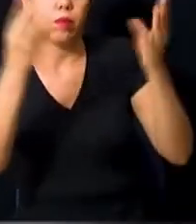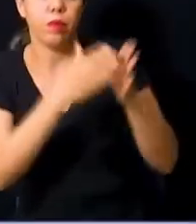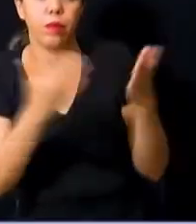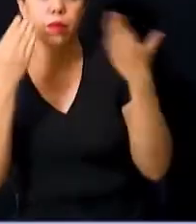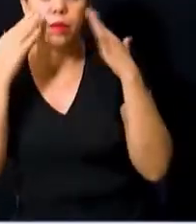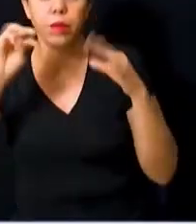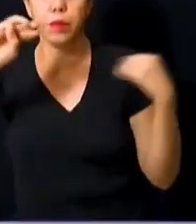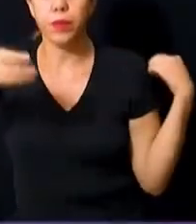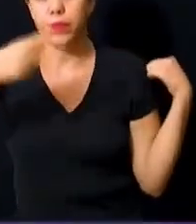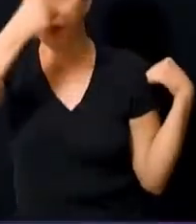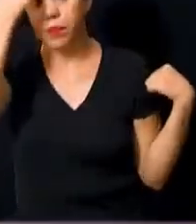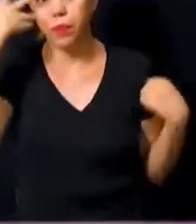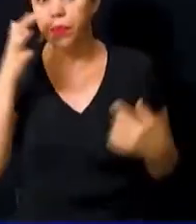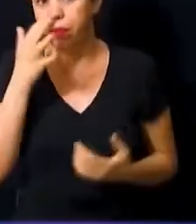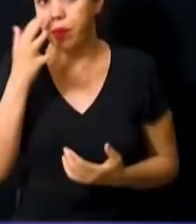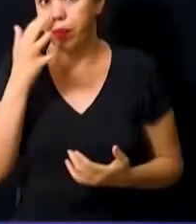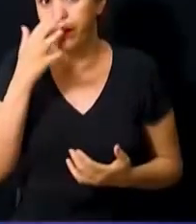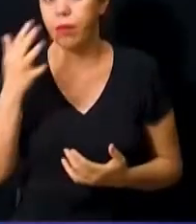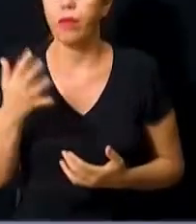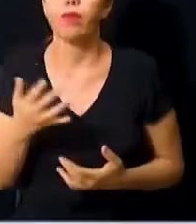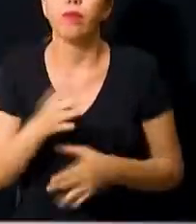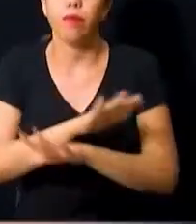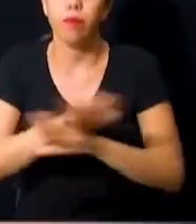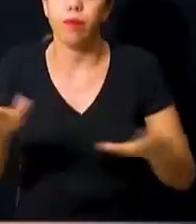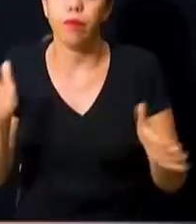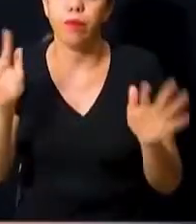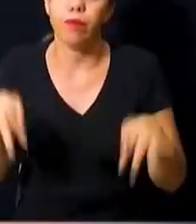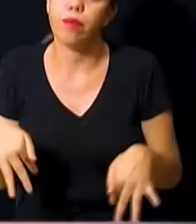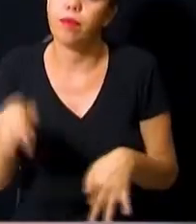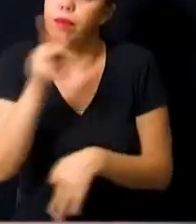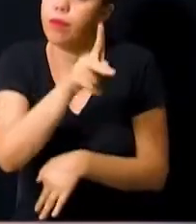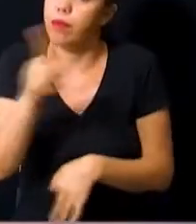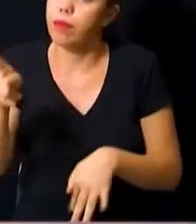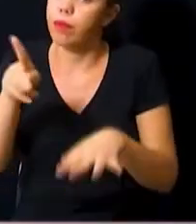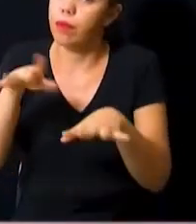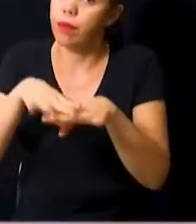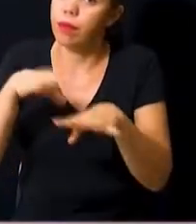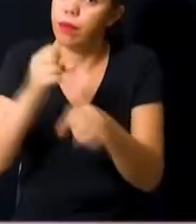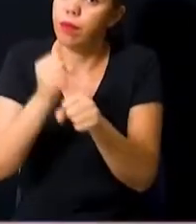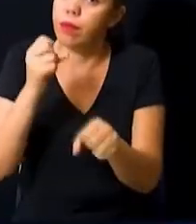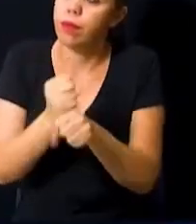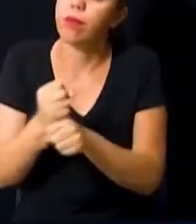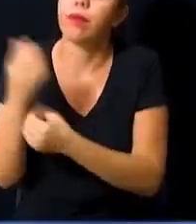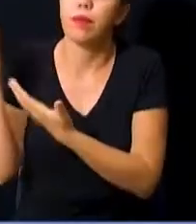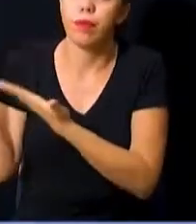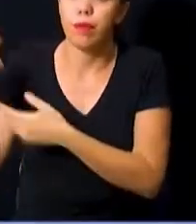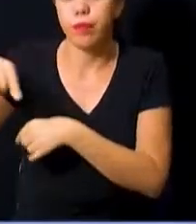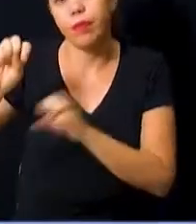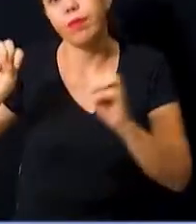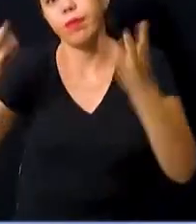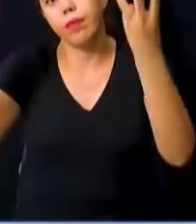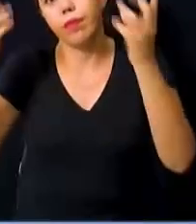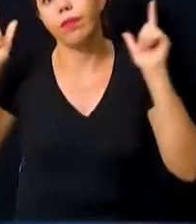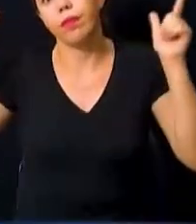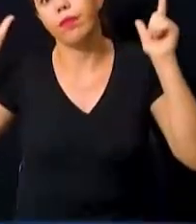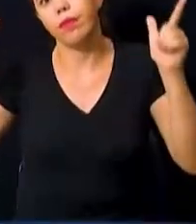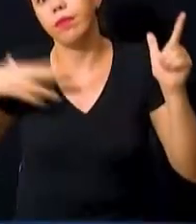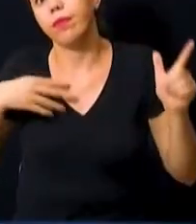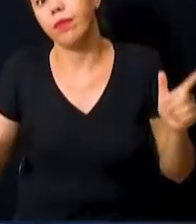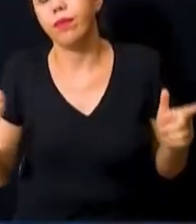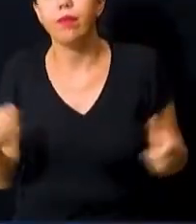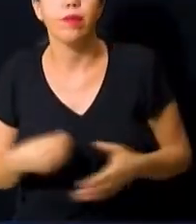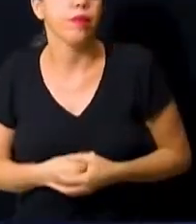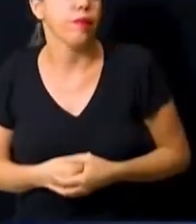durante um show diante de milhões de fãs, foi para o espaço. Mas o professor de matemática Charlie, que foi para o show curtir com